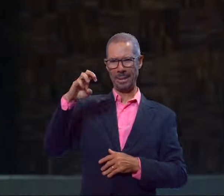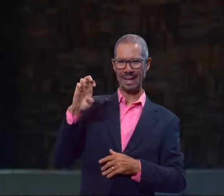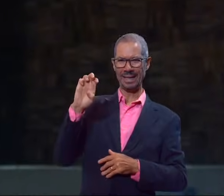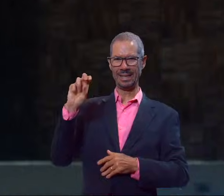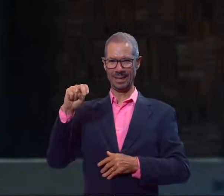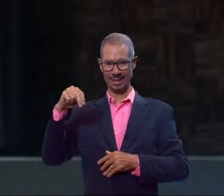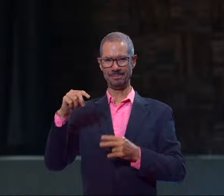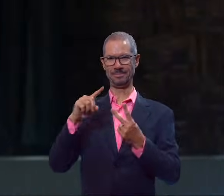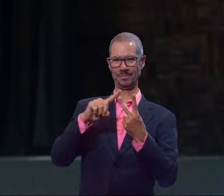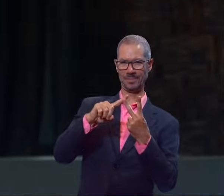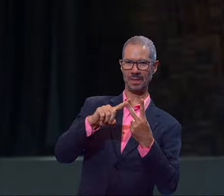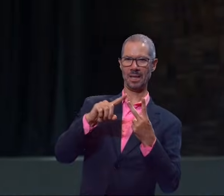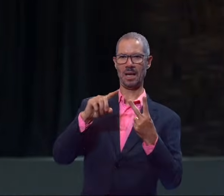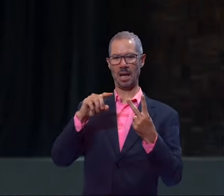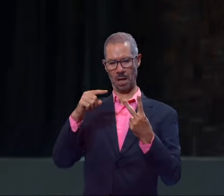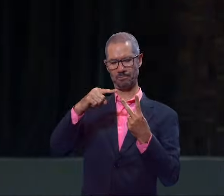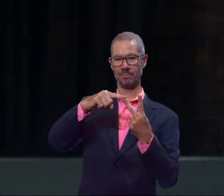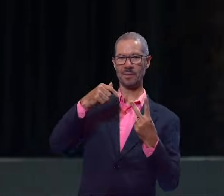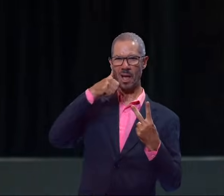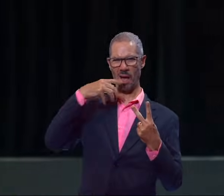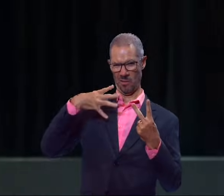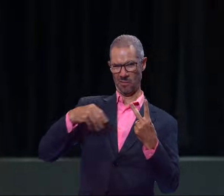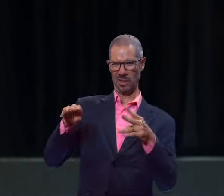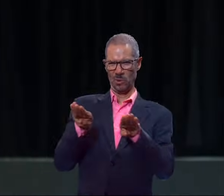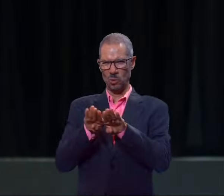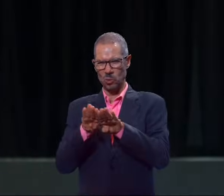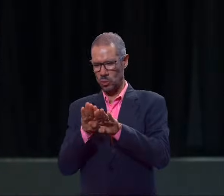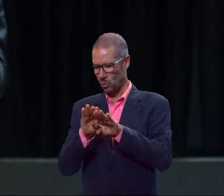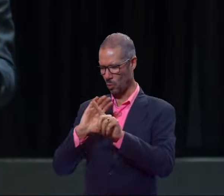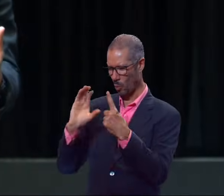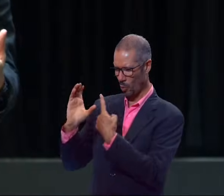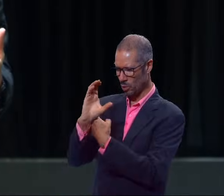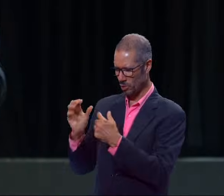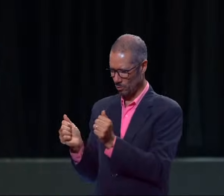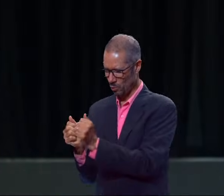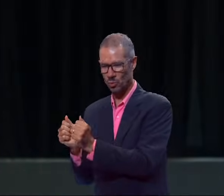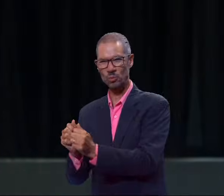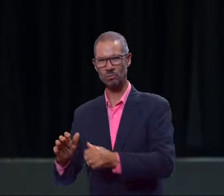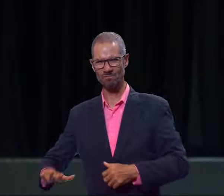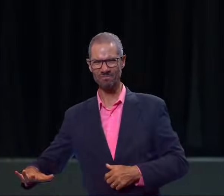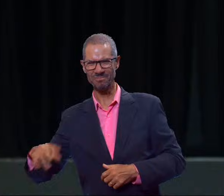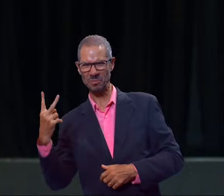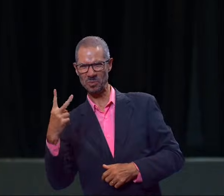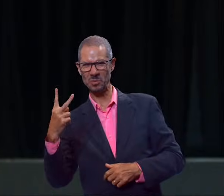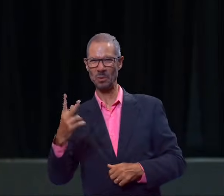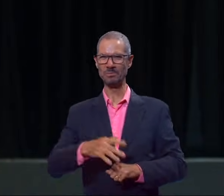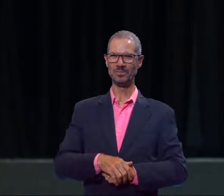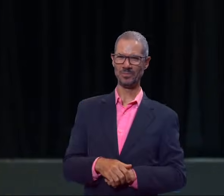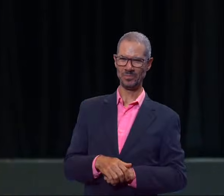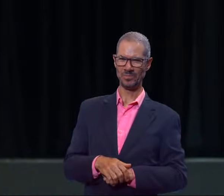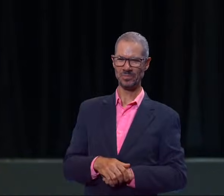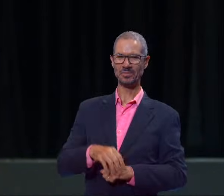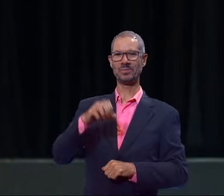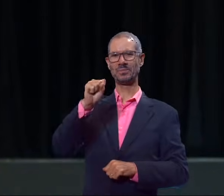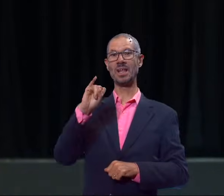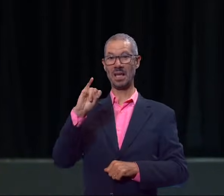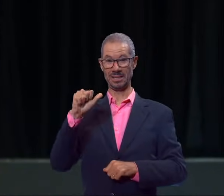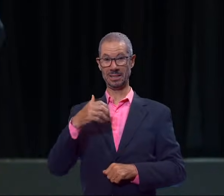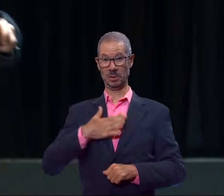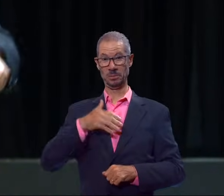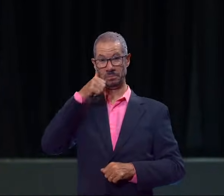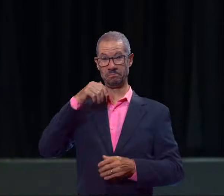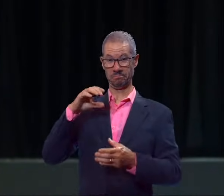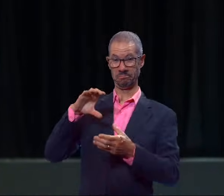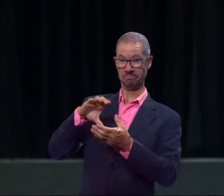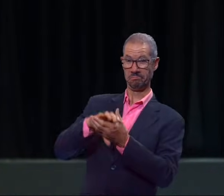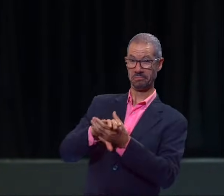Nina. Estava fazendo o cultinho com eles. E a Sil estava aqui também atrás, ali